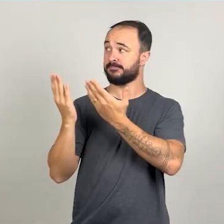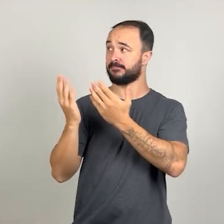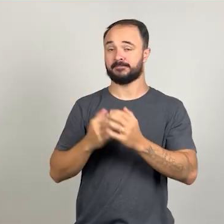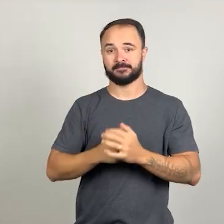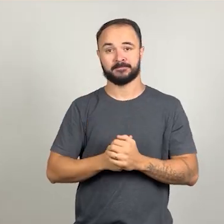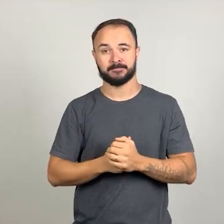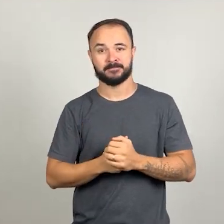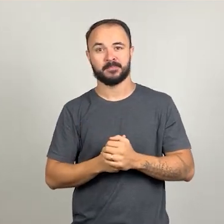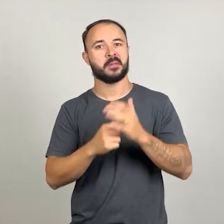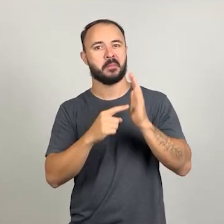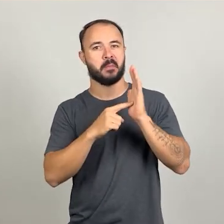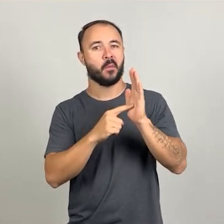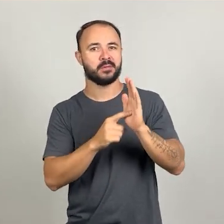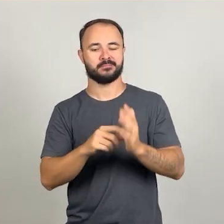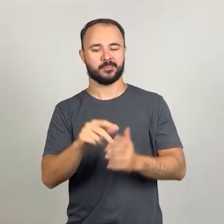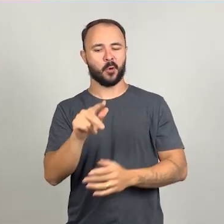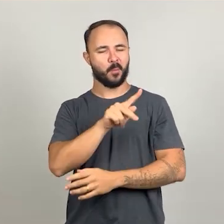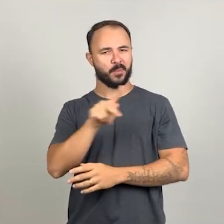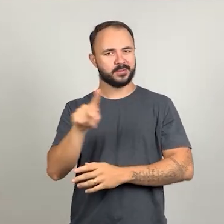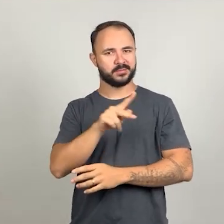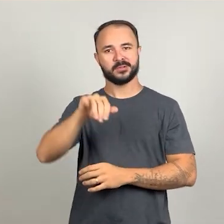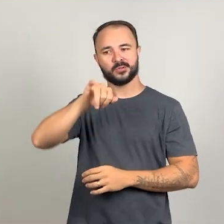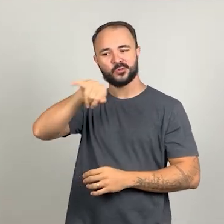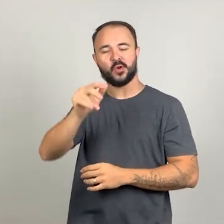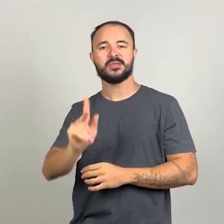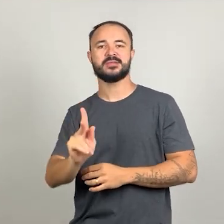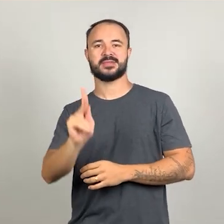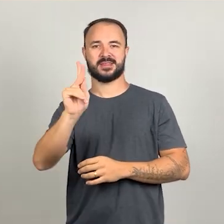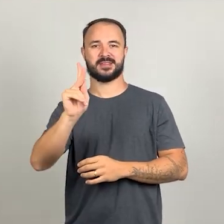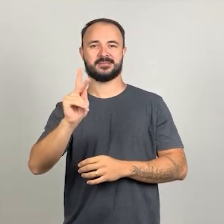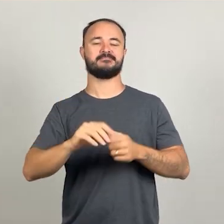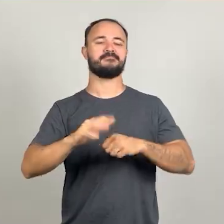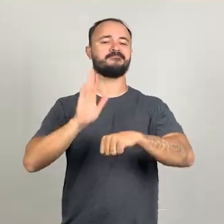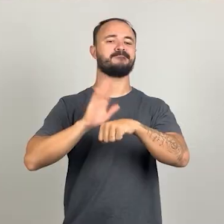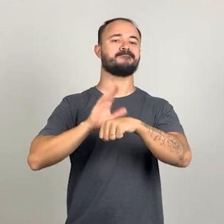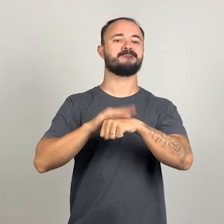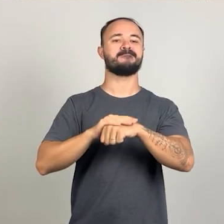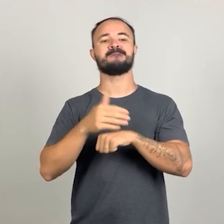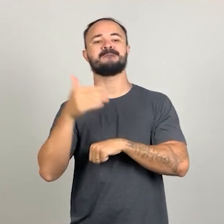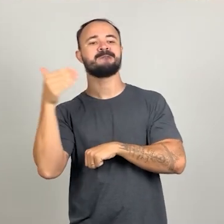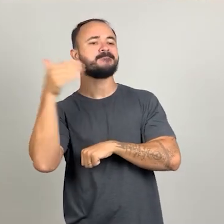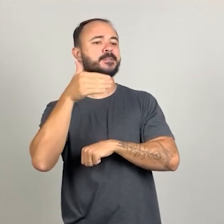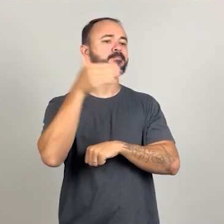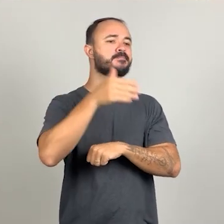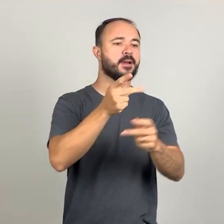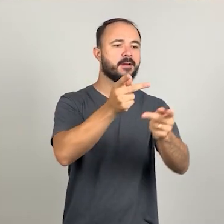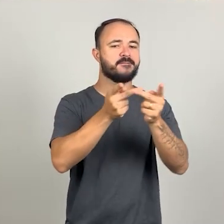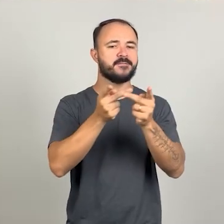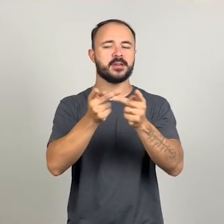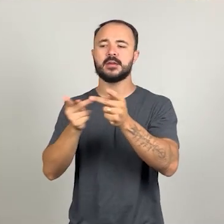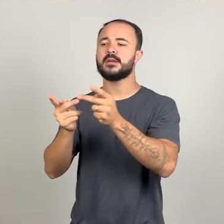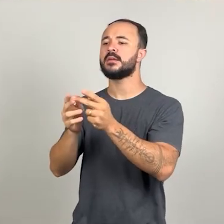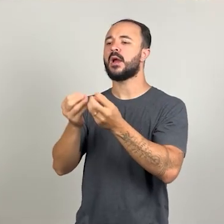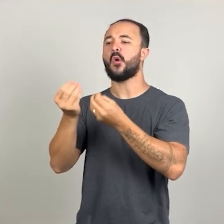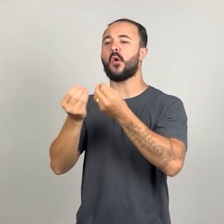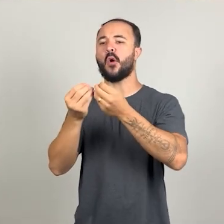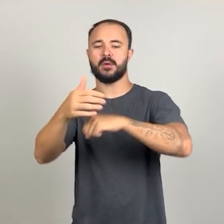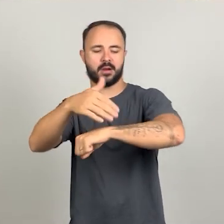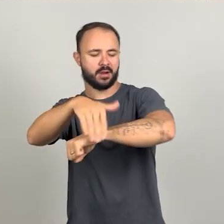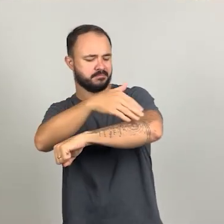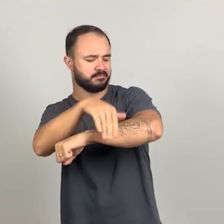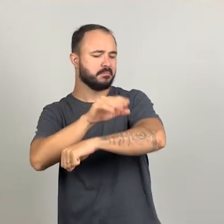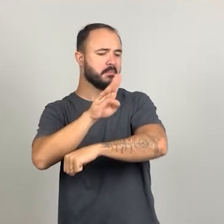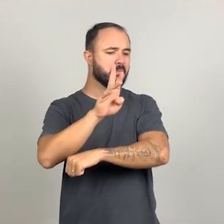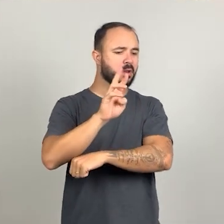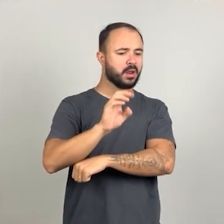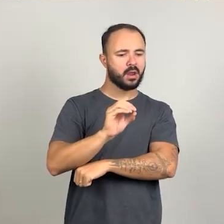do então presidente Juscelino Kubitschek fazendo uma visita às obras, tá, da BR aqui